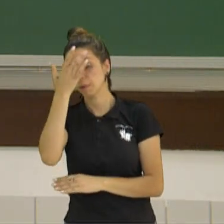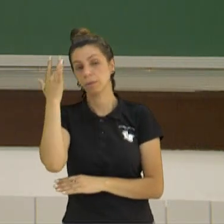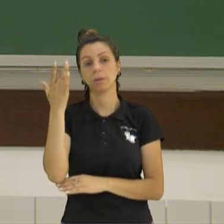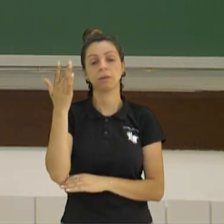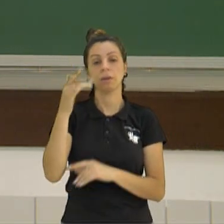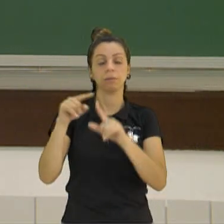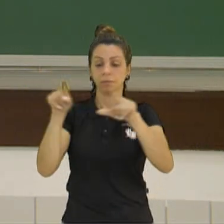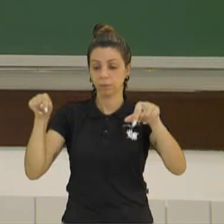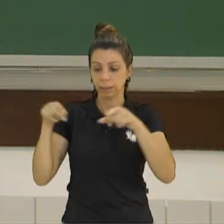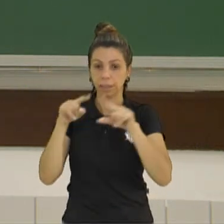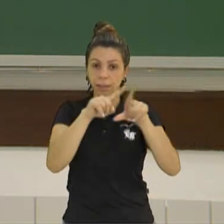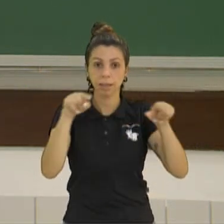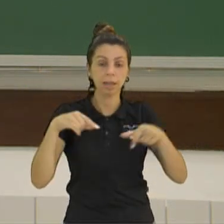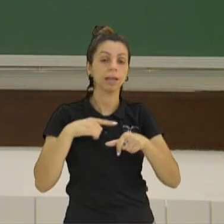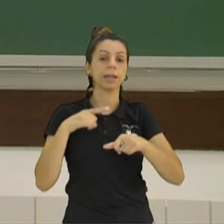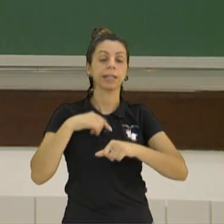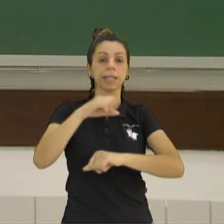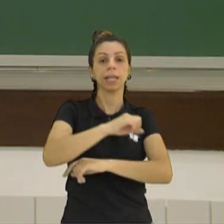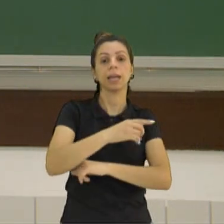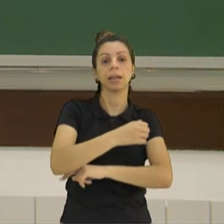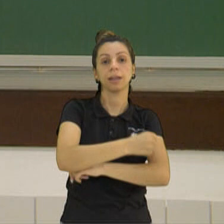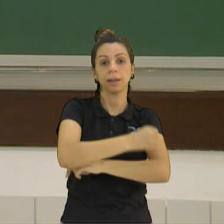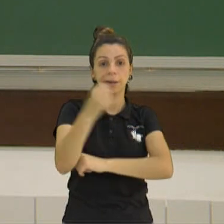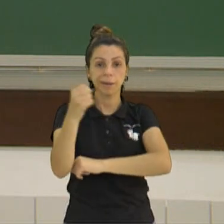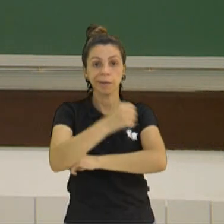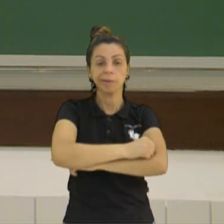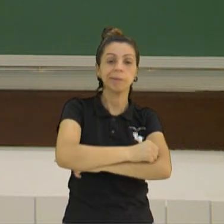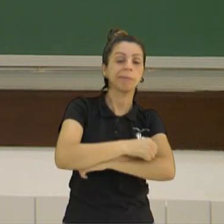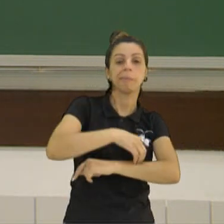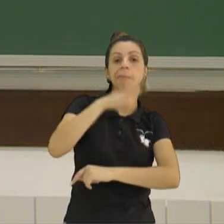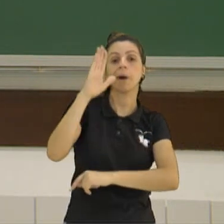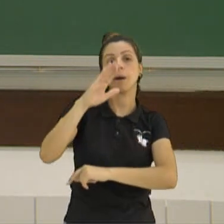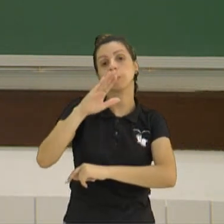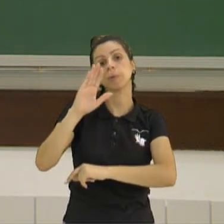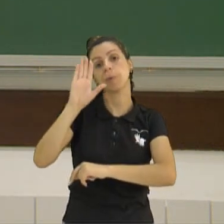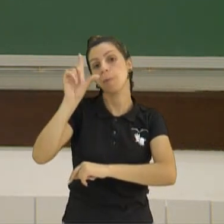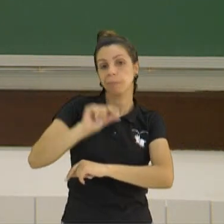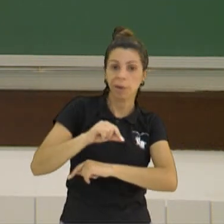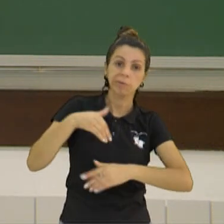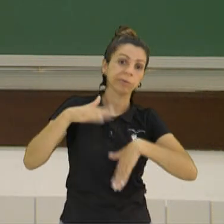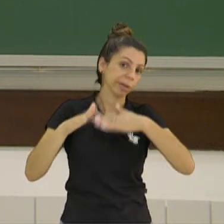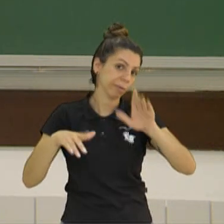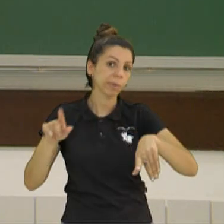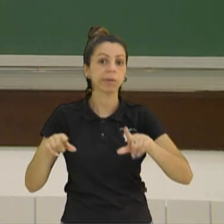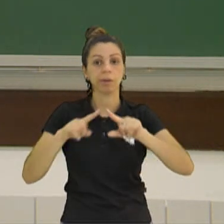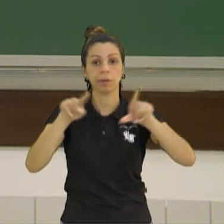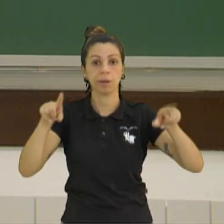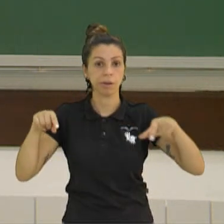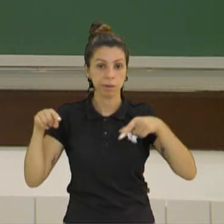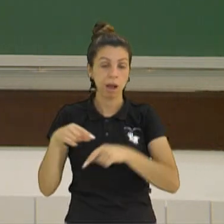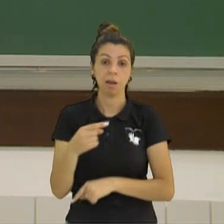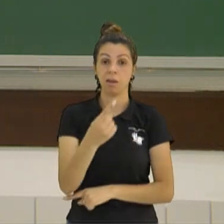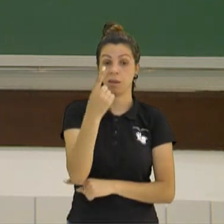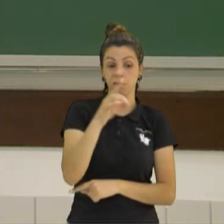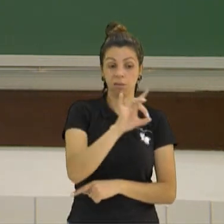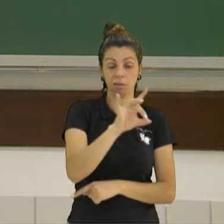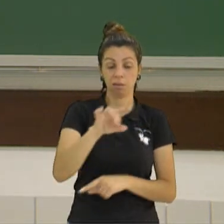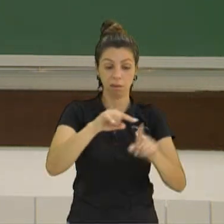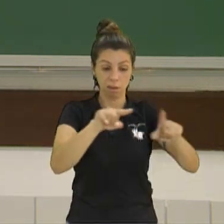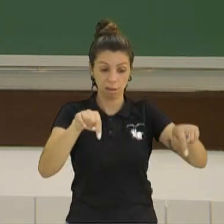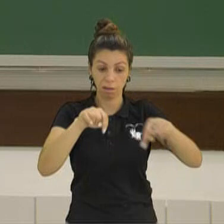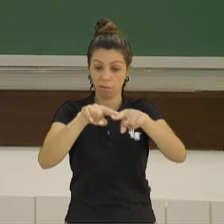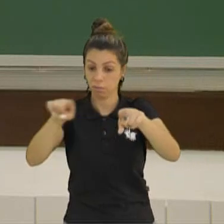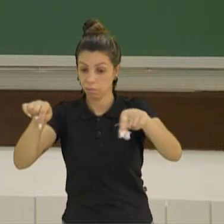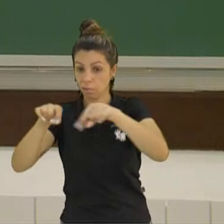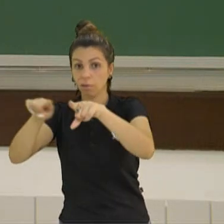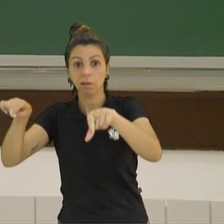menos. E cada sala tem uma porta. Então, essa regularidade, ela não segue. Portanto, essas grandezas não